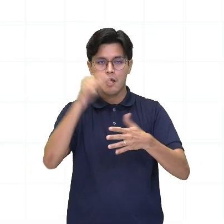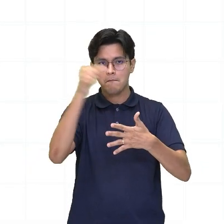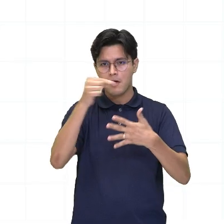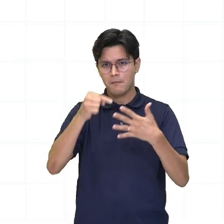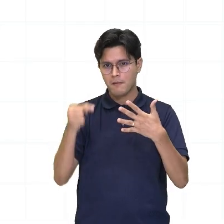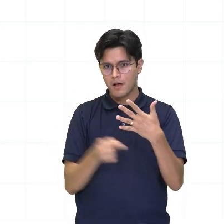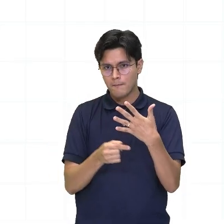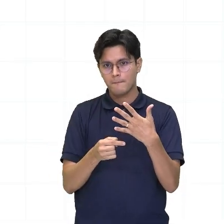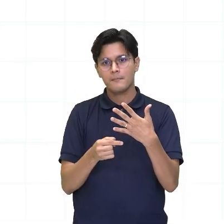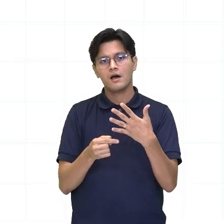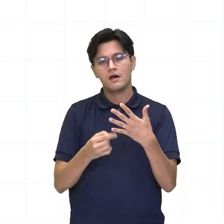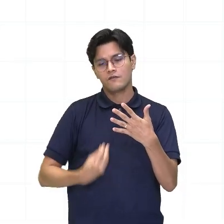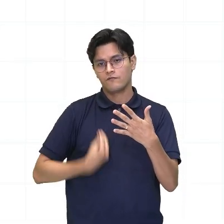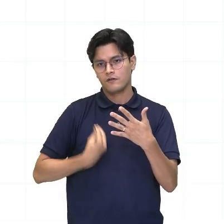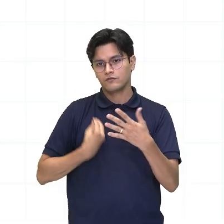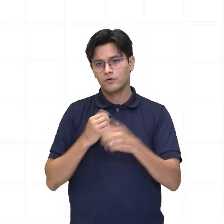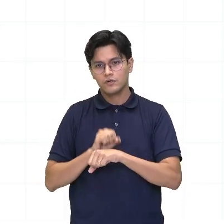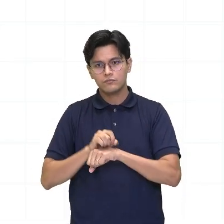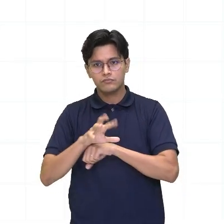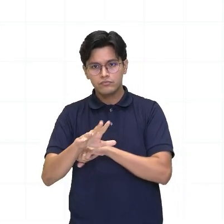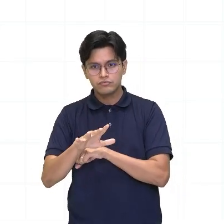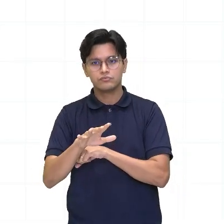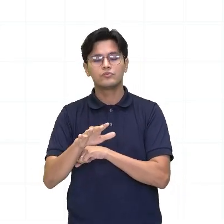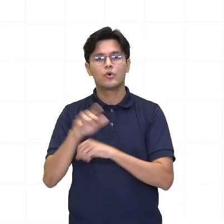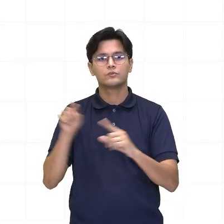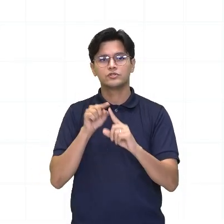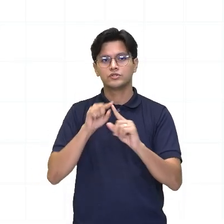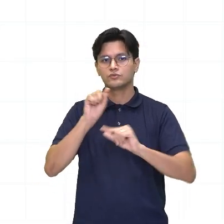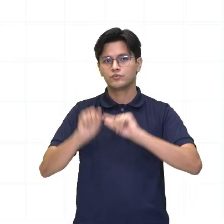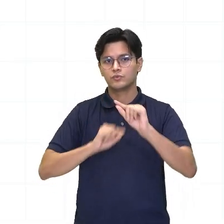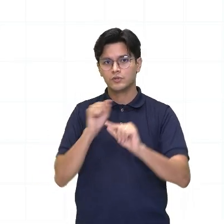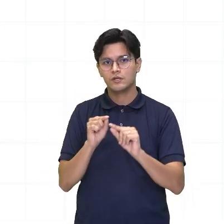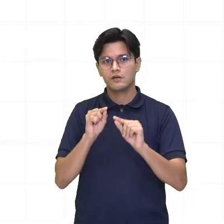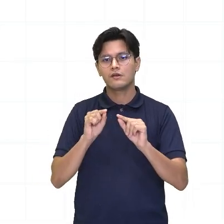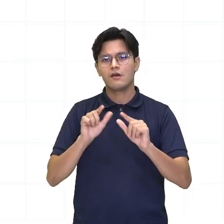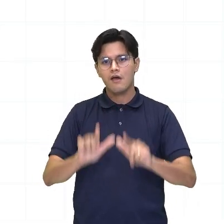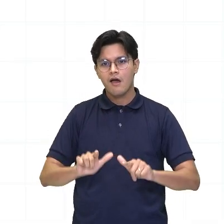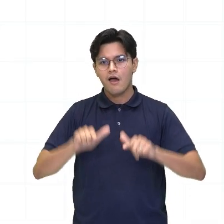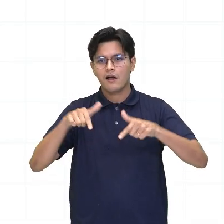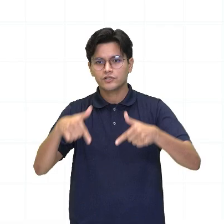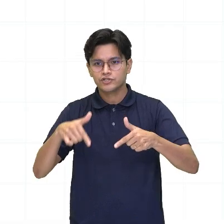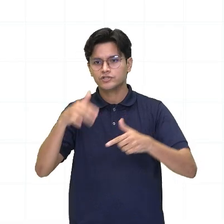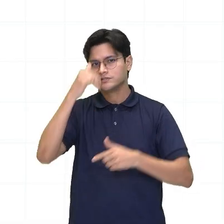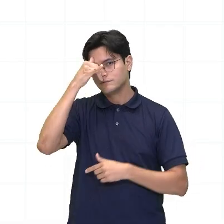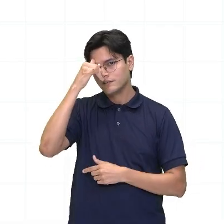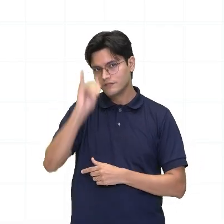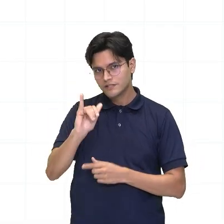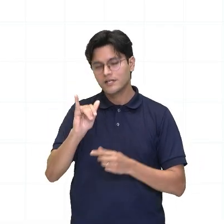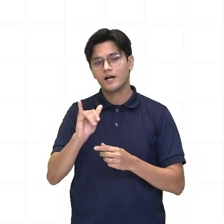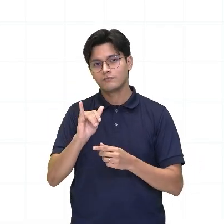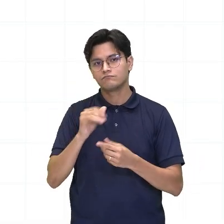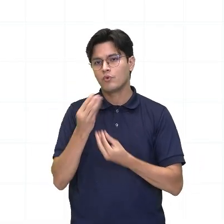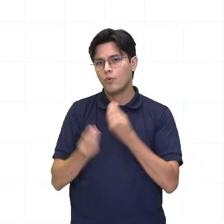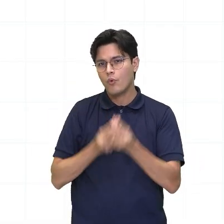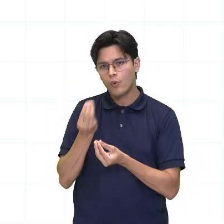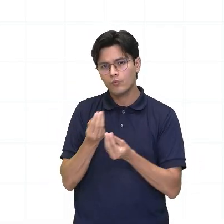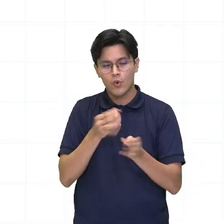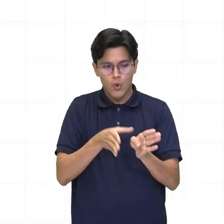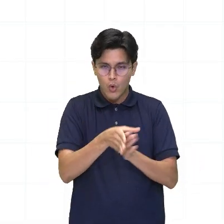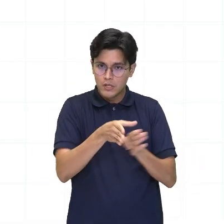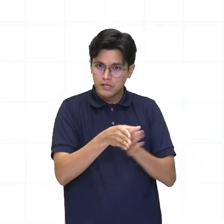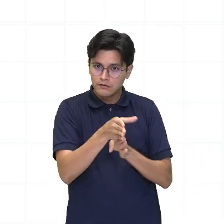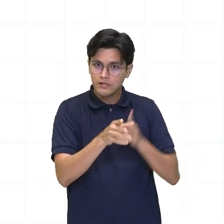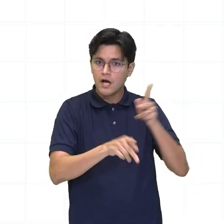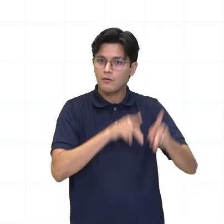região para poder agir, educando e alertando a população sobre sua existência e aplicando medidas adequadas